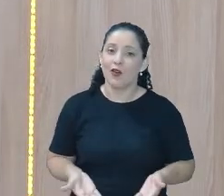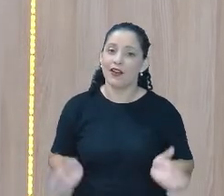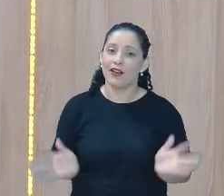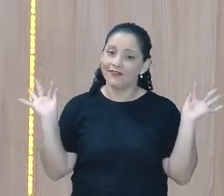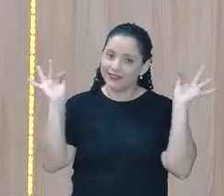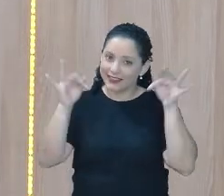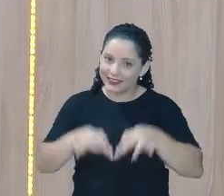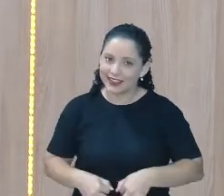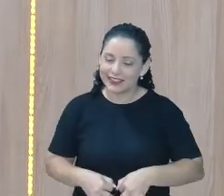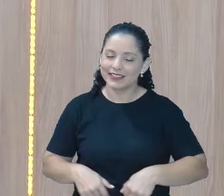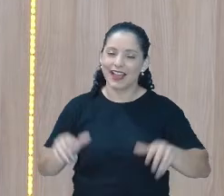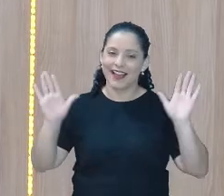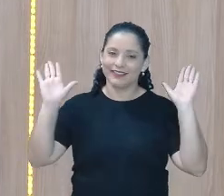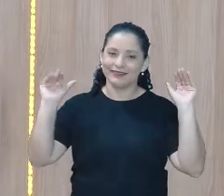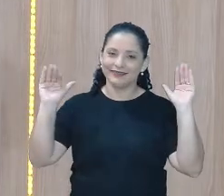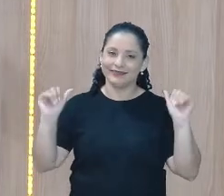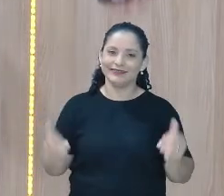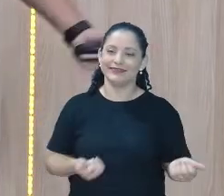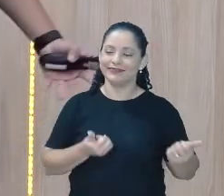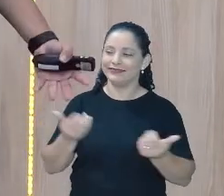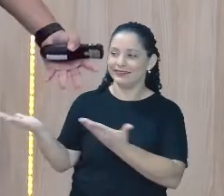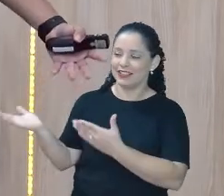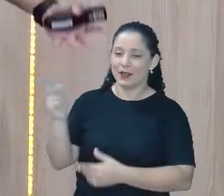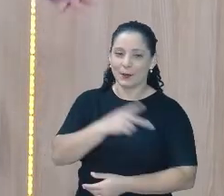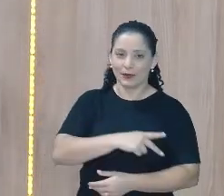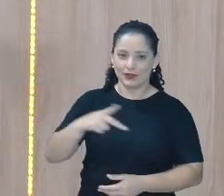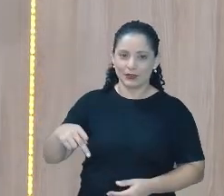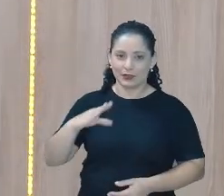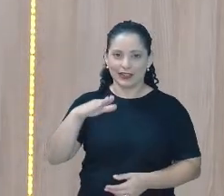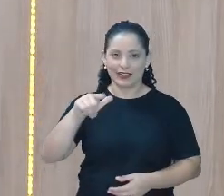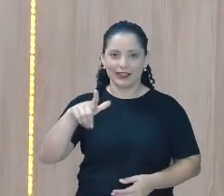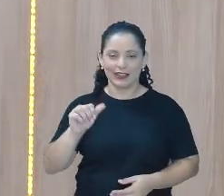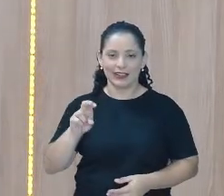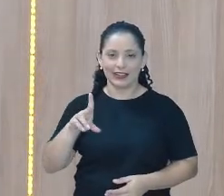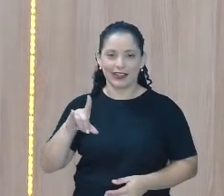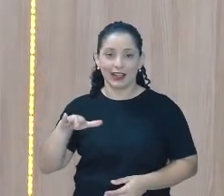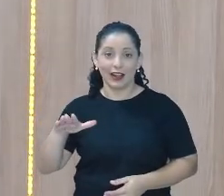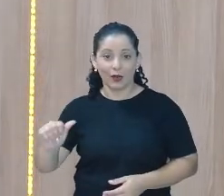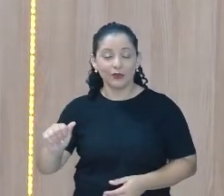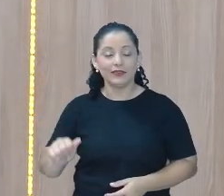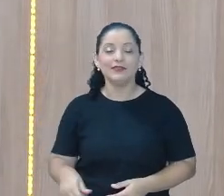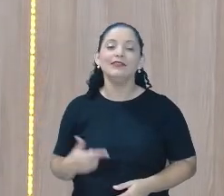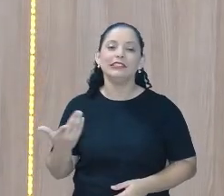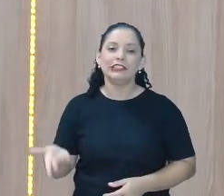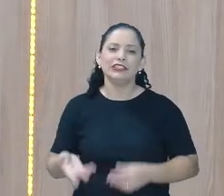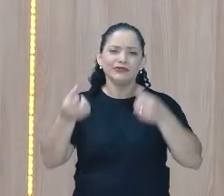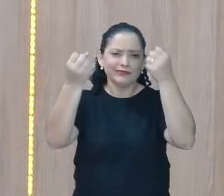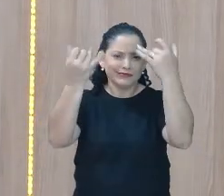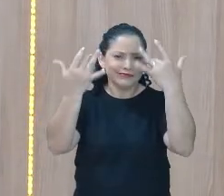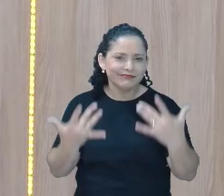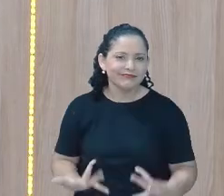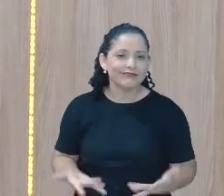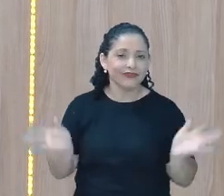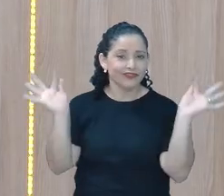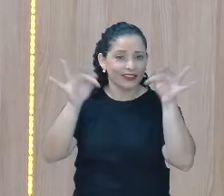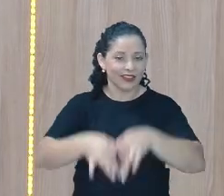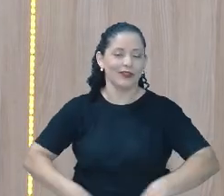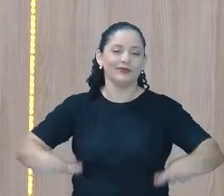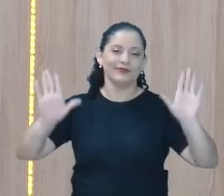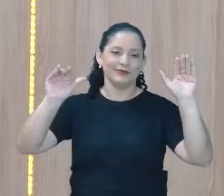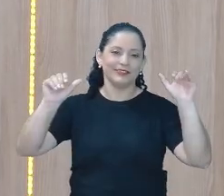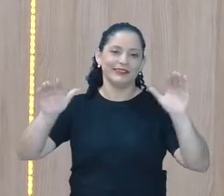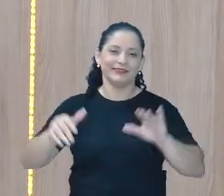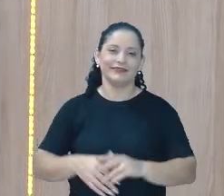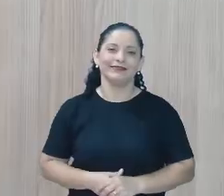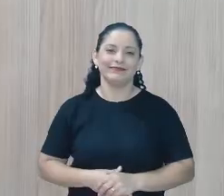por aqui. Antes disso, eu vou passar a palavra para a professora Cláudia, para ela dar aí as suas últimas considerações e se despedir de